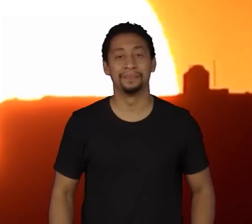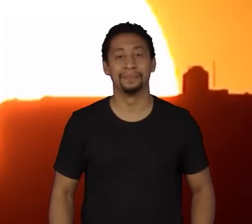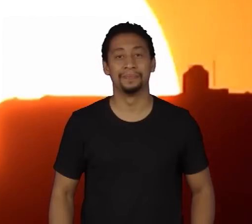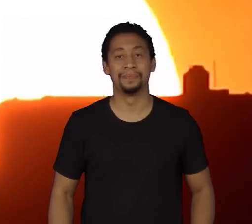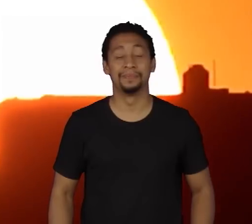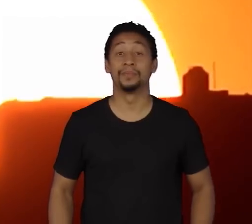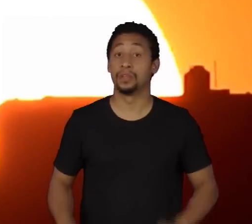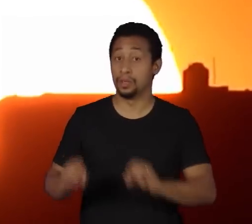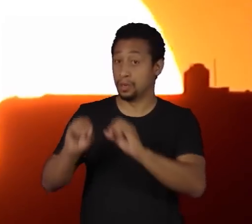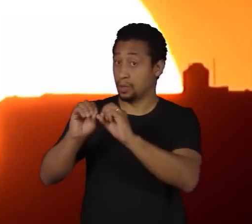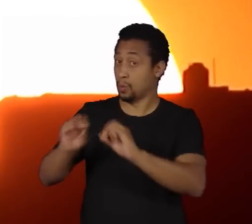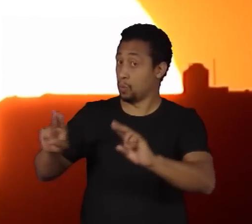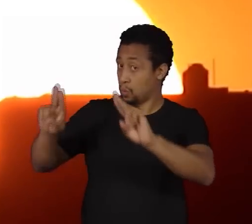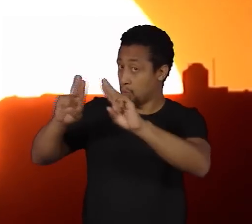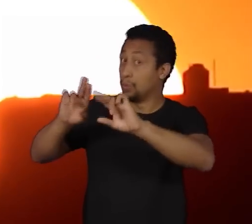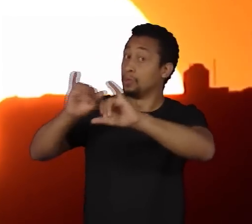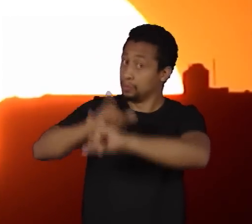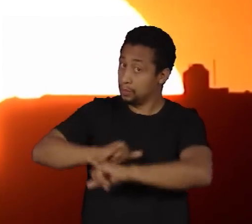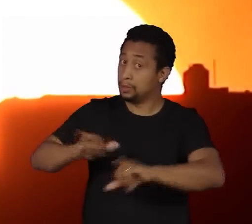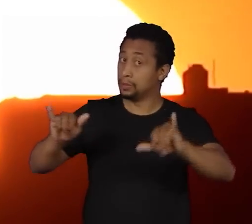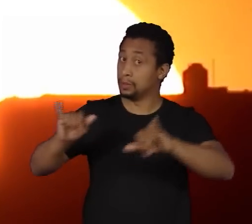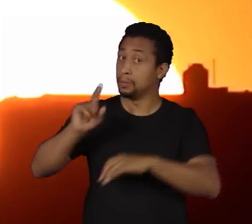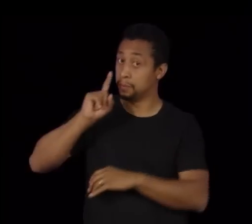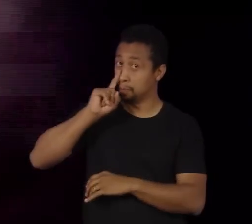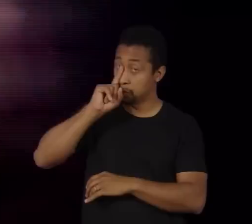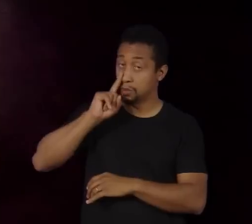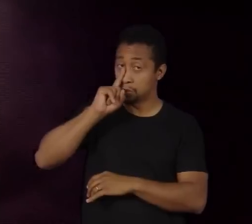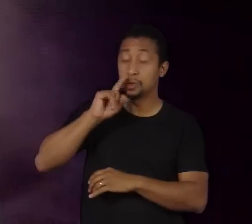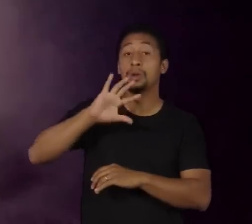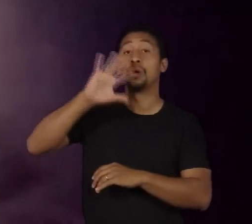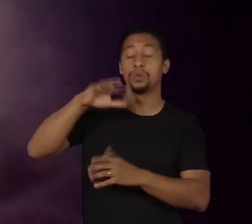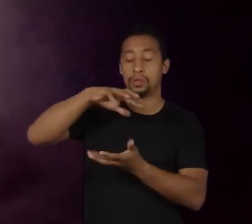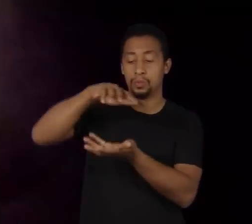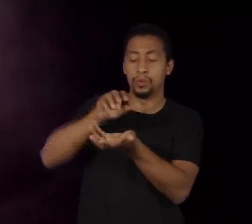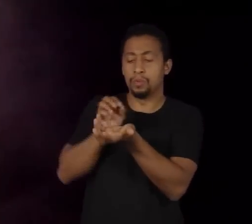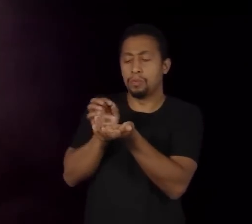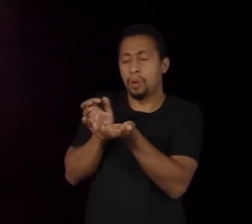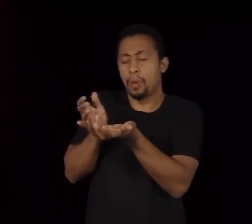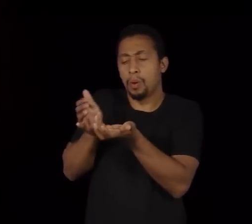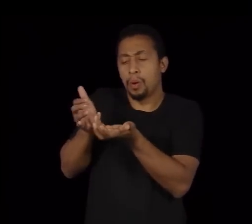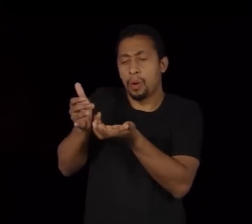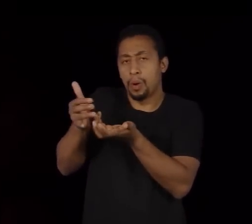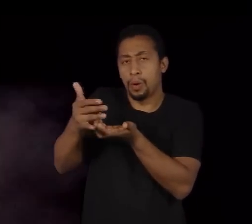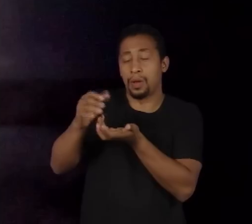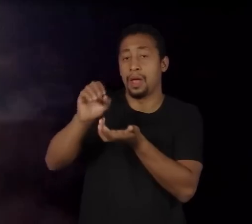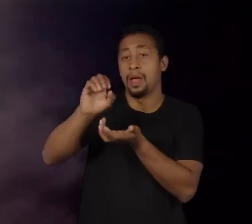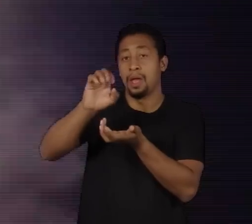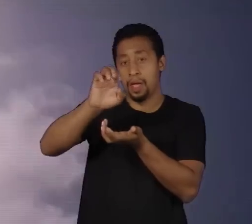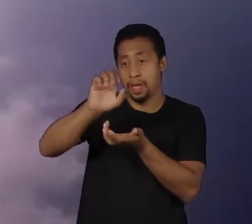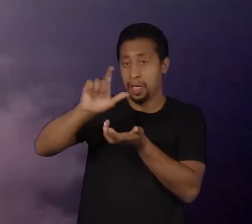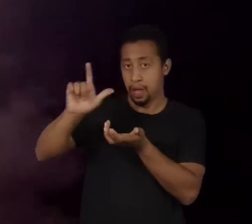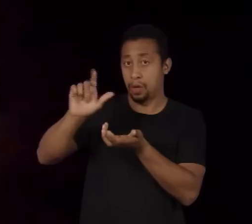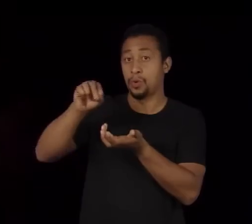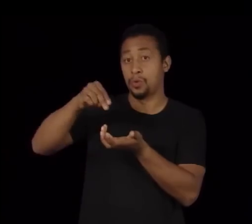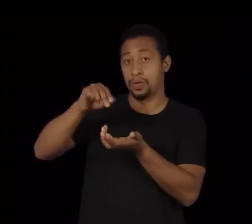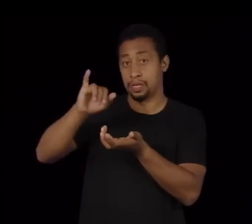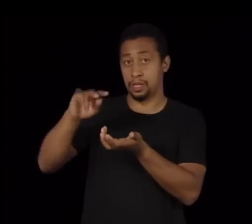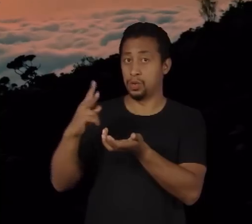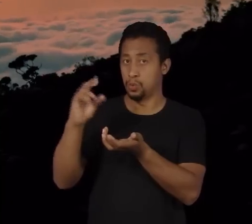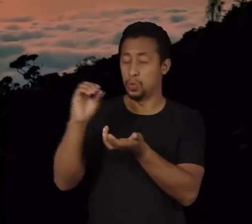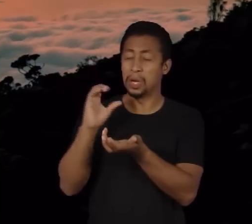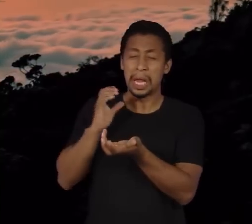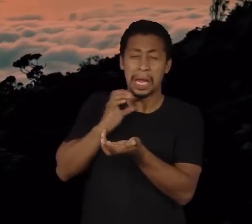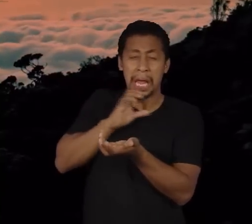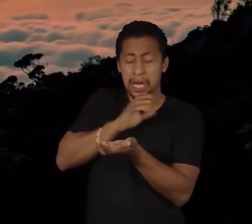A ONU alerta para os efeitos do fenômeno El Niño, que pode acontecer no segundo semestre deste ano. Segundo a